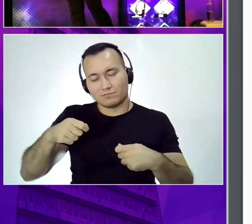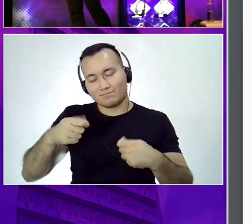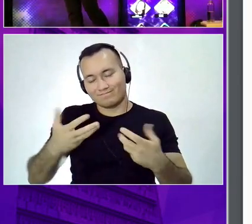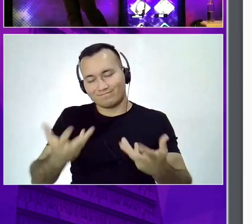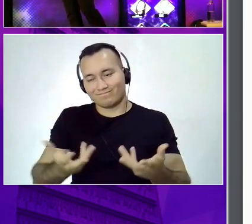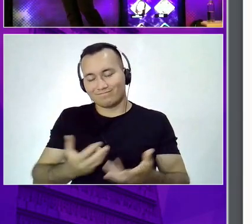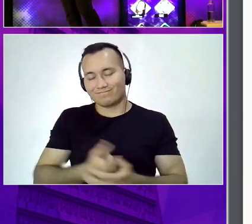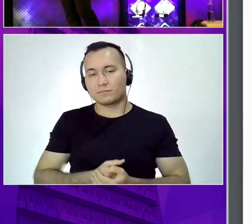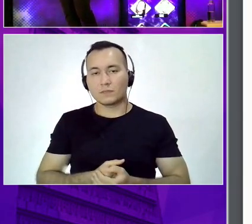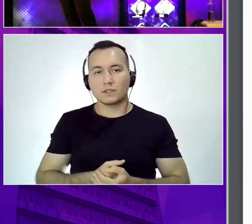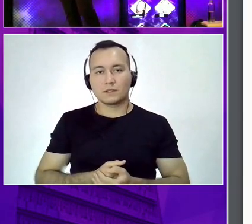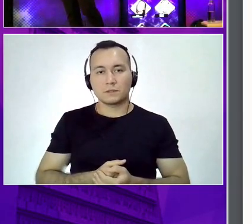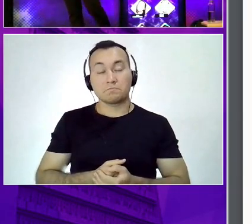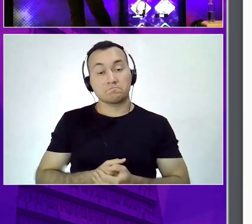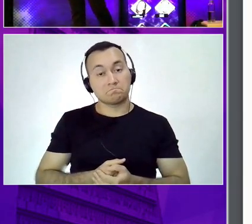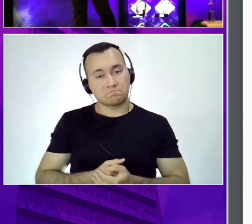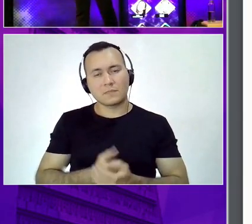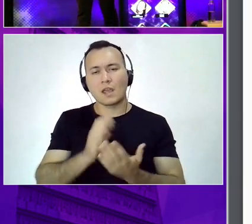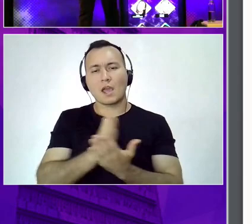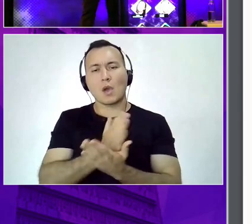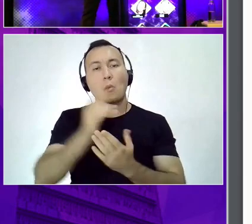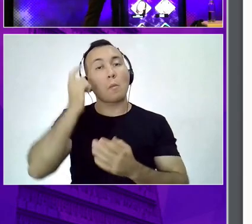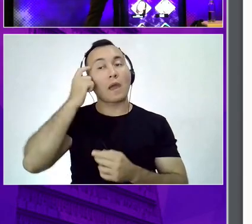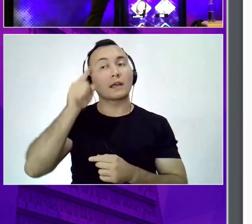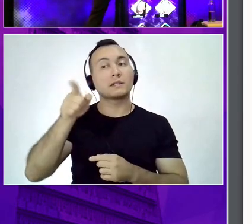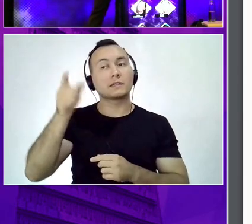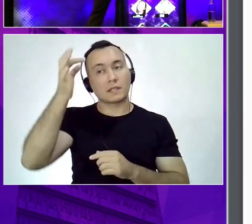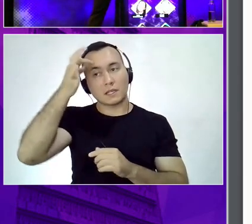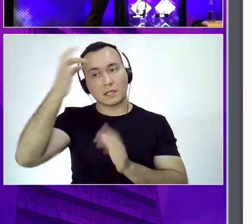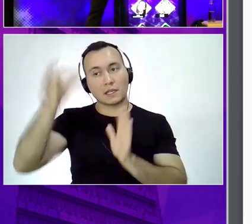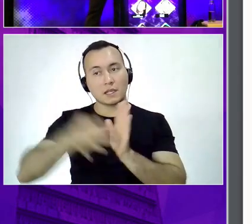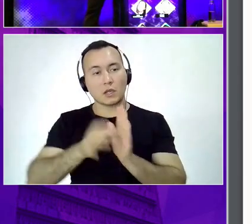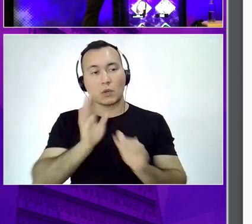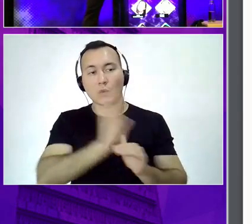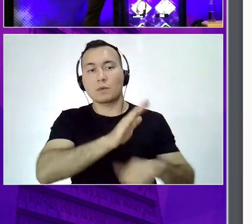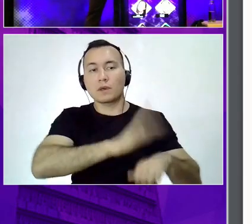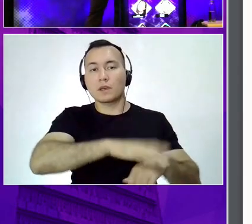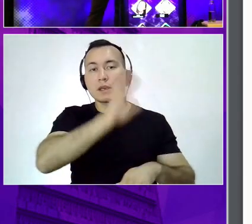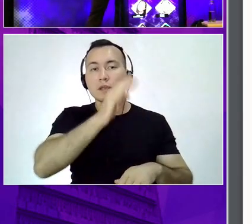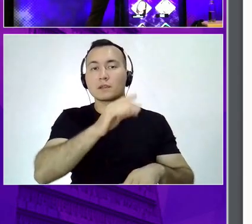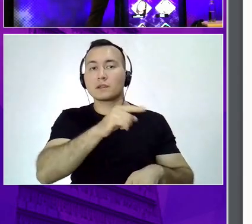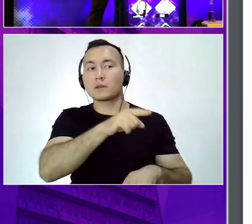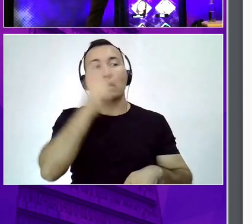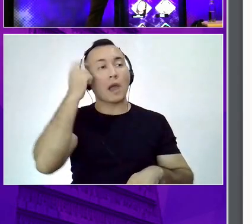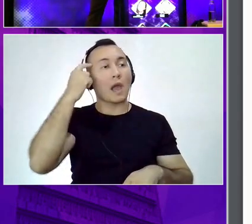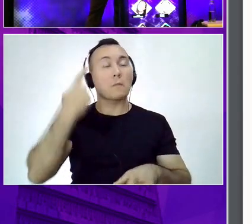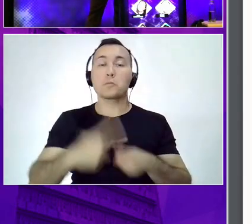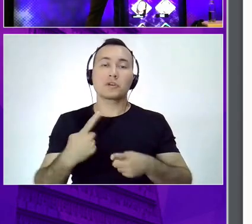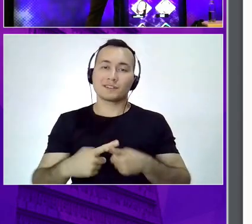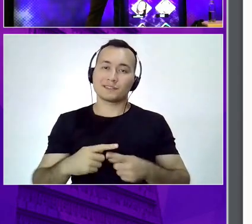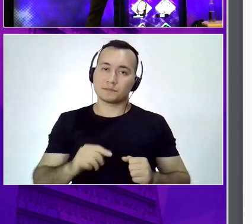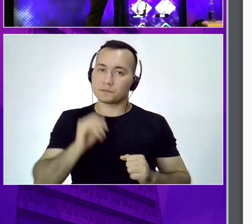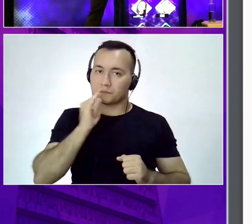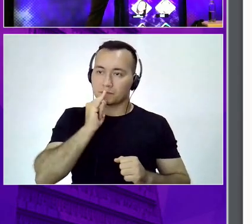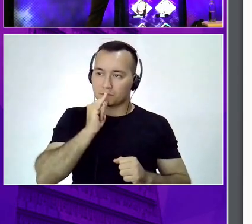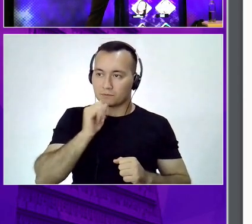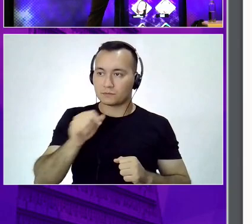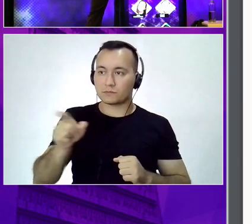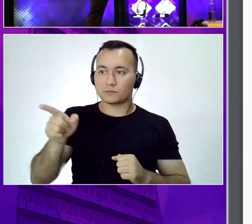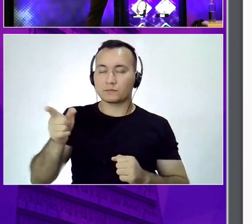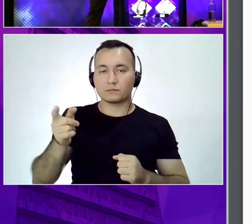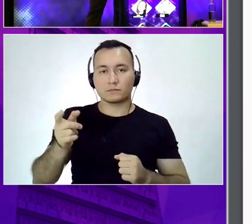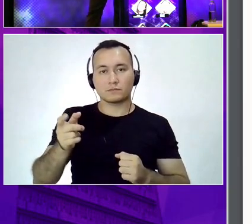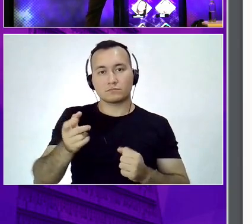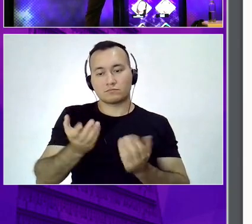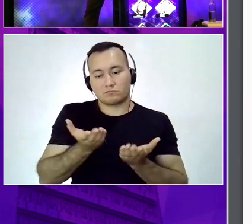seu desenvolvimento? Olha o primeiro ali, dar recomendações imparciais, a questão do bias. É